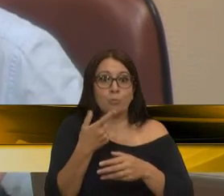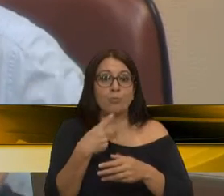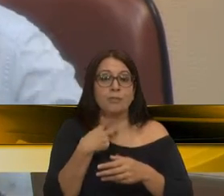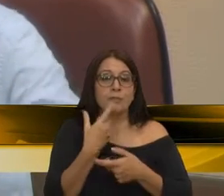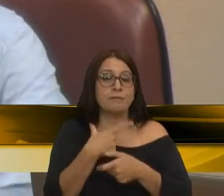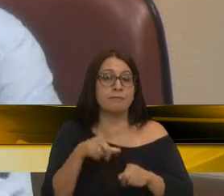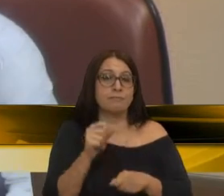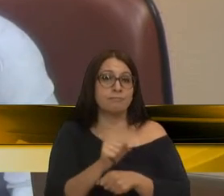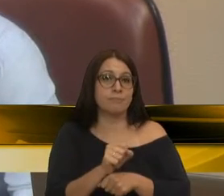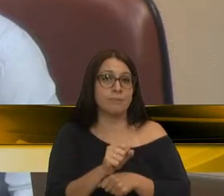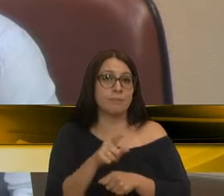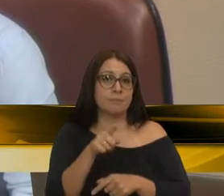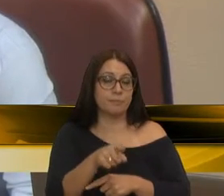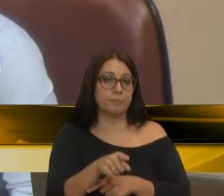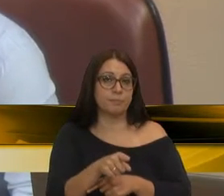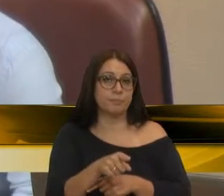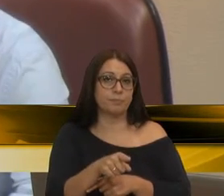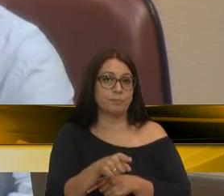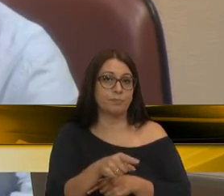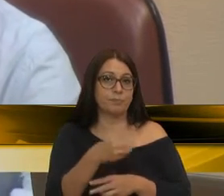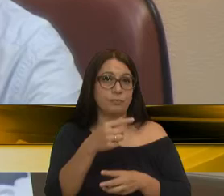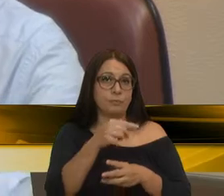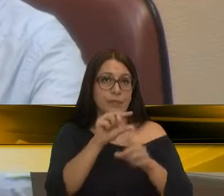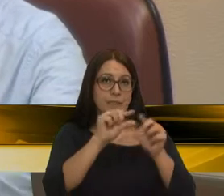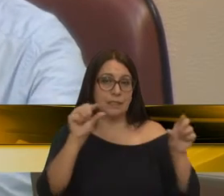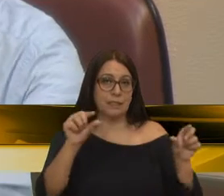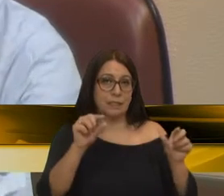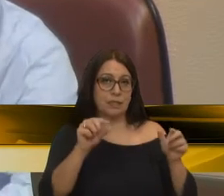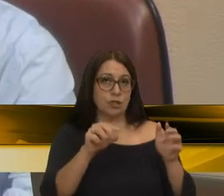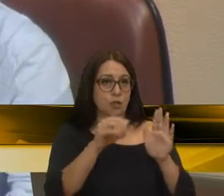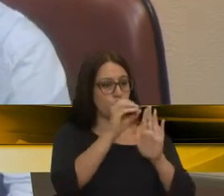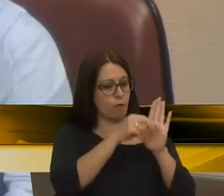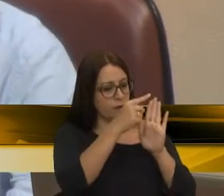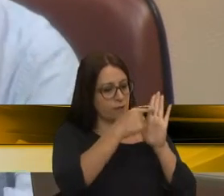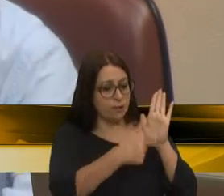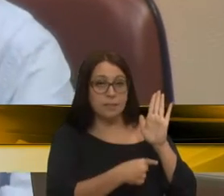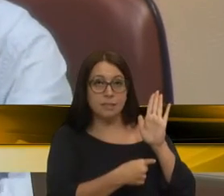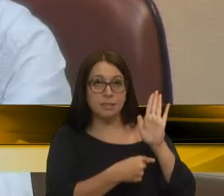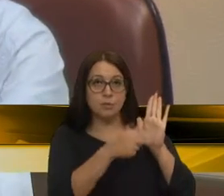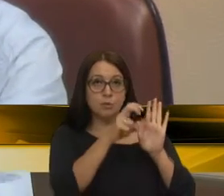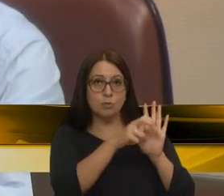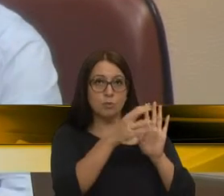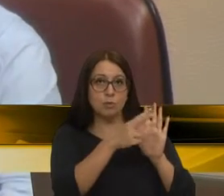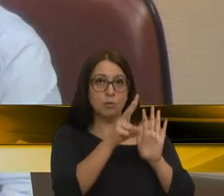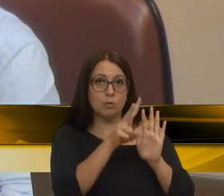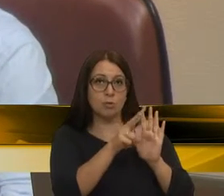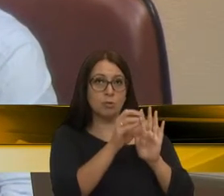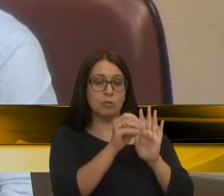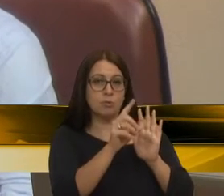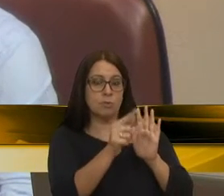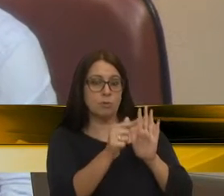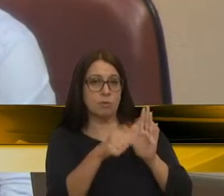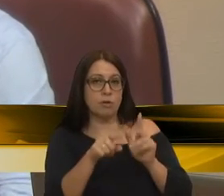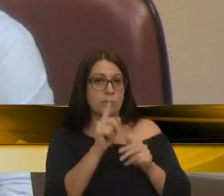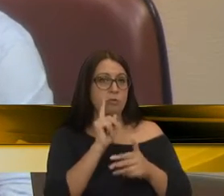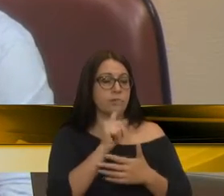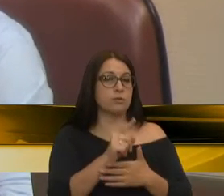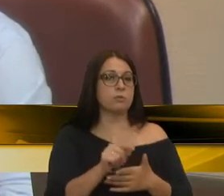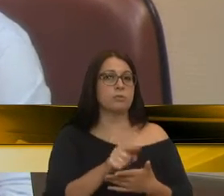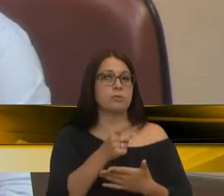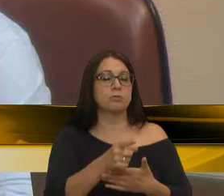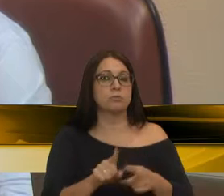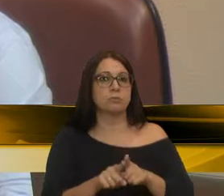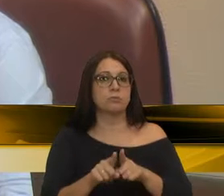trans que transcrevo trecho do memorando 5754 barra 2017 o